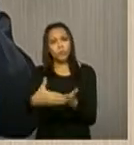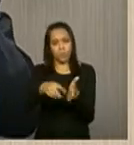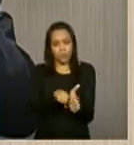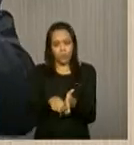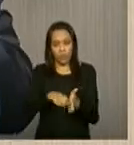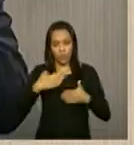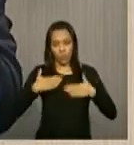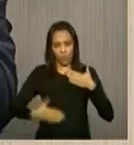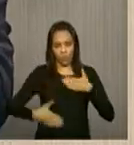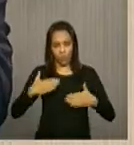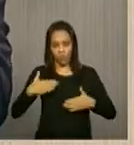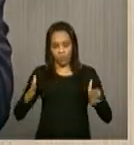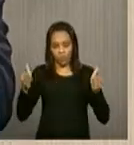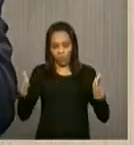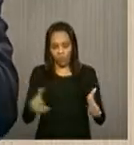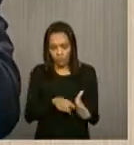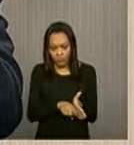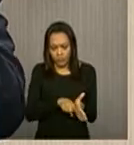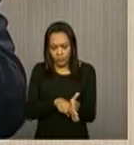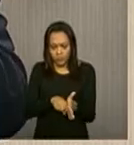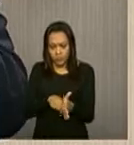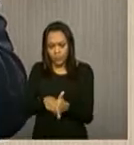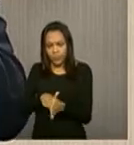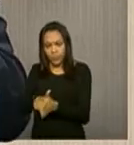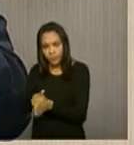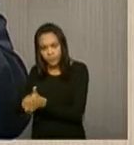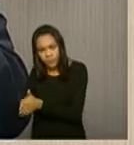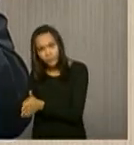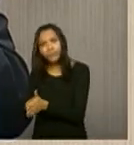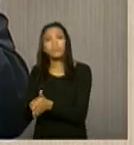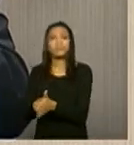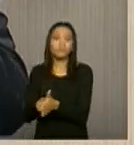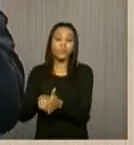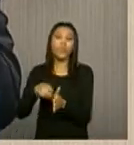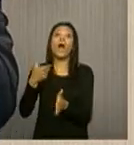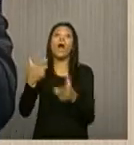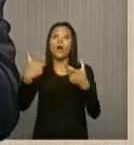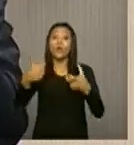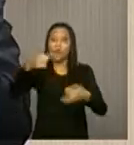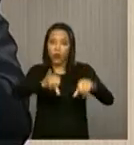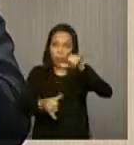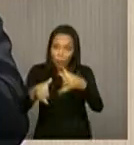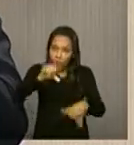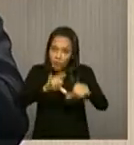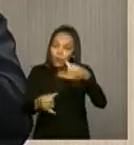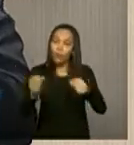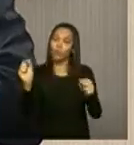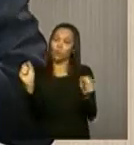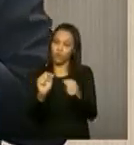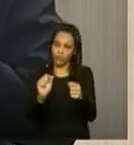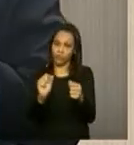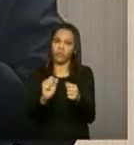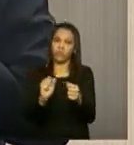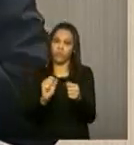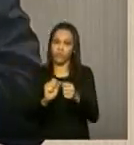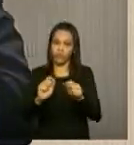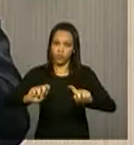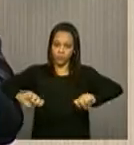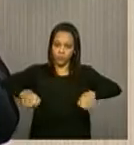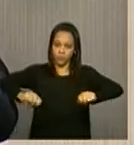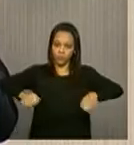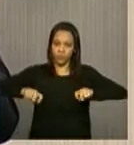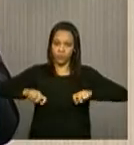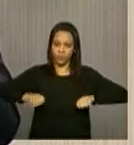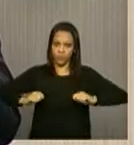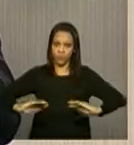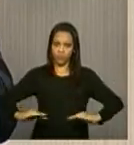estão com a o skiff e nossa nosso laboratório fizemos a abertura do caixão do